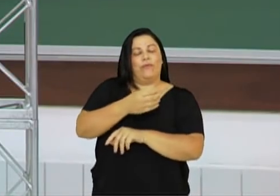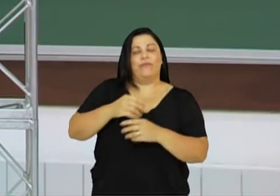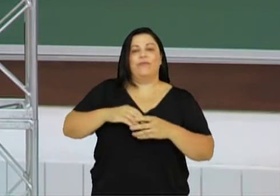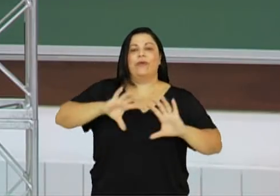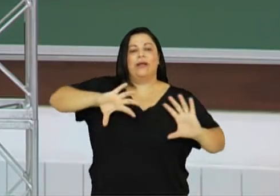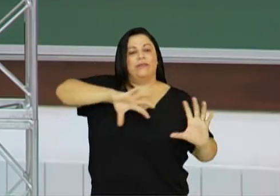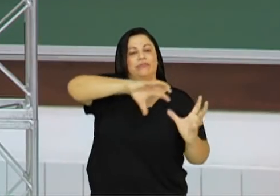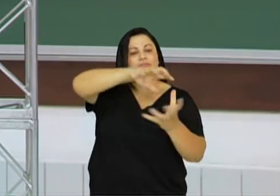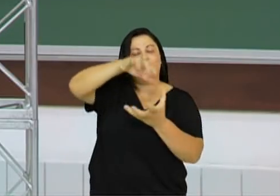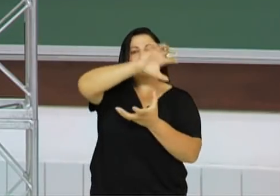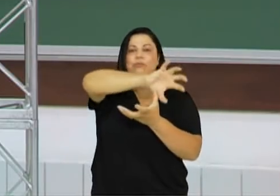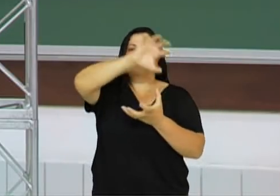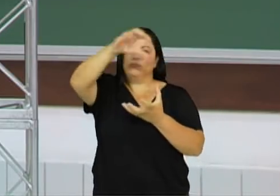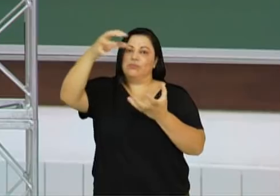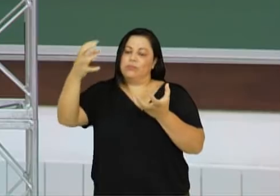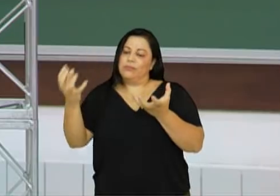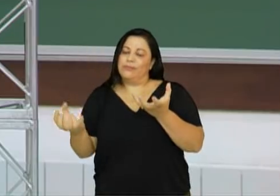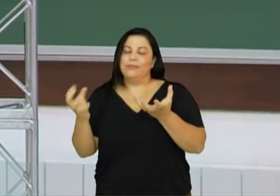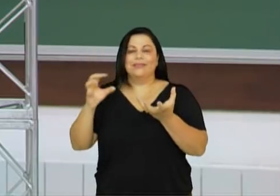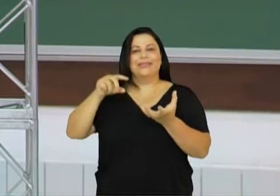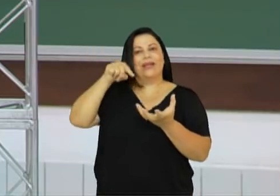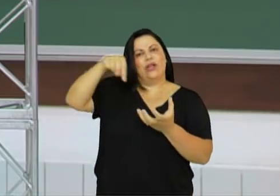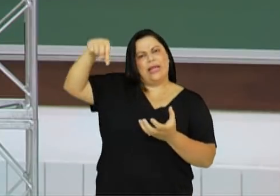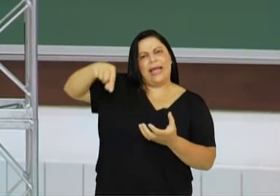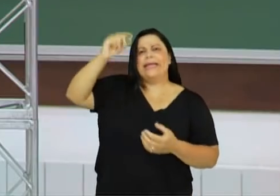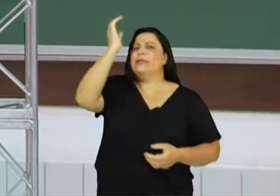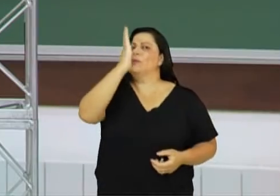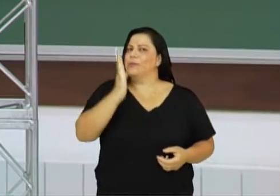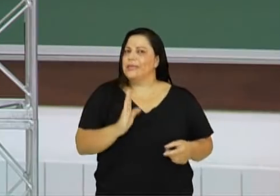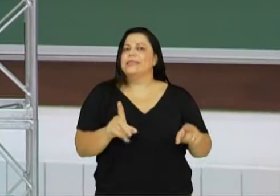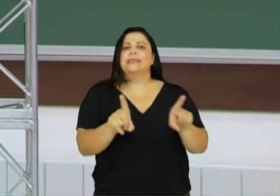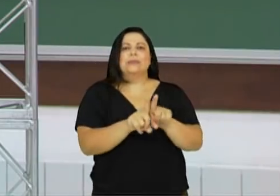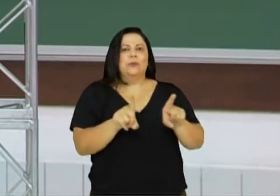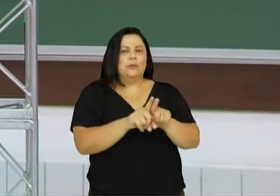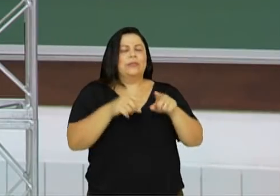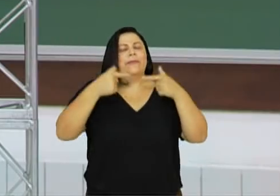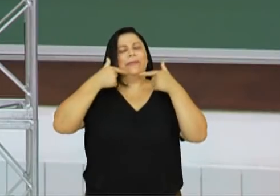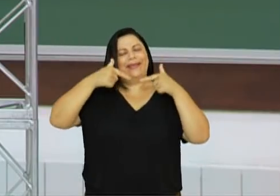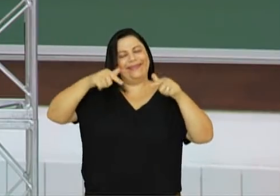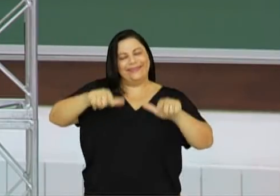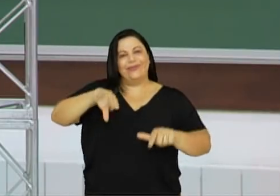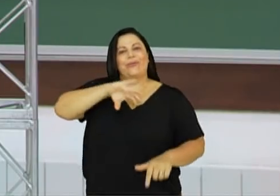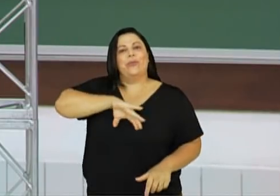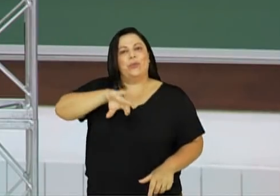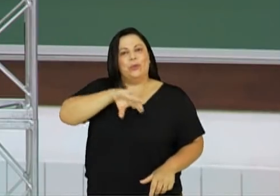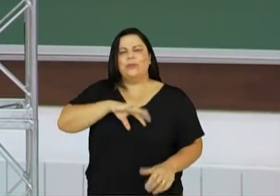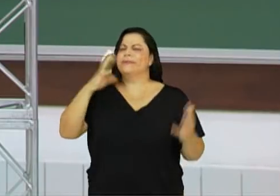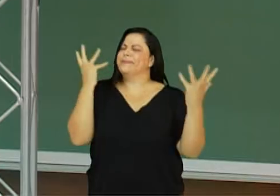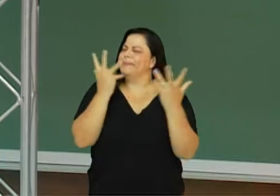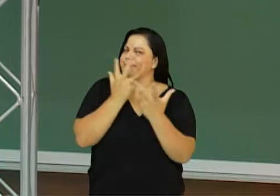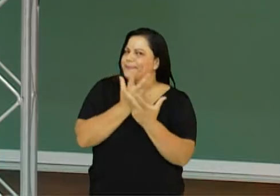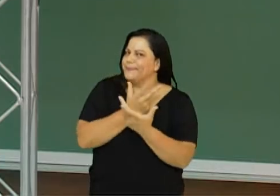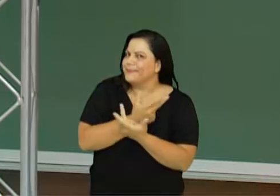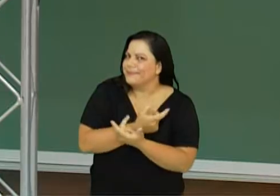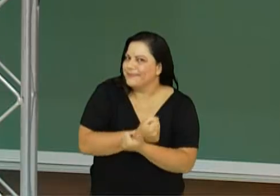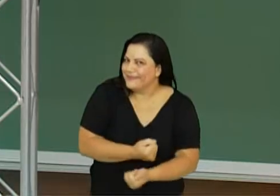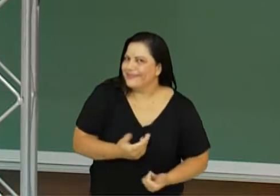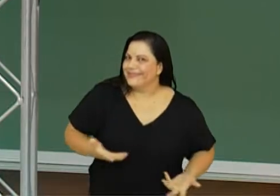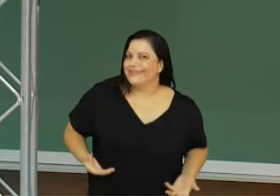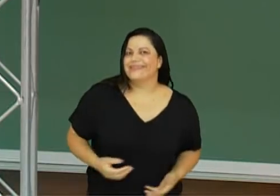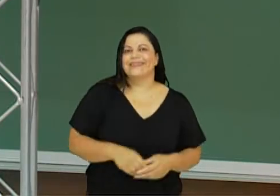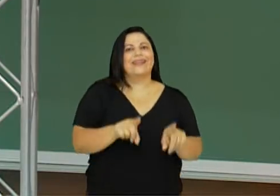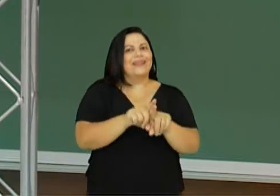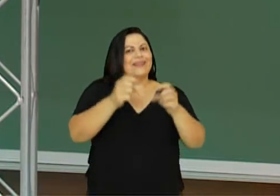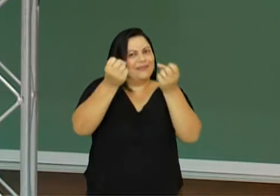continentes, chega aqui no Brasil também, nosso idioma português tão bonito que ele é, né? Então a gente falou na aula 76 também